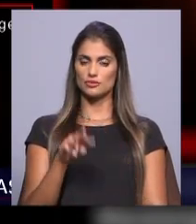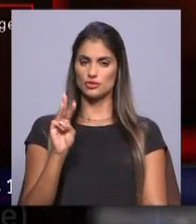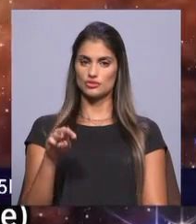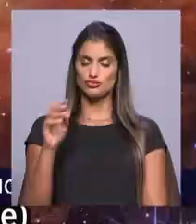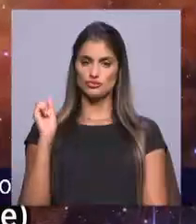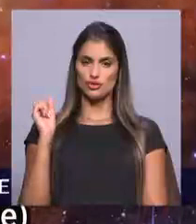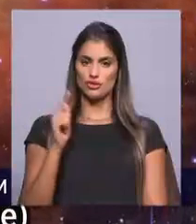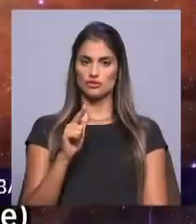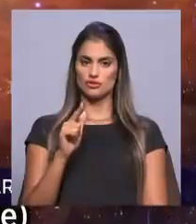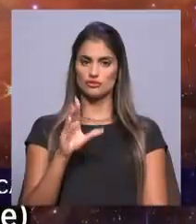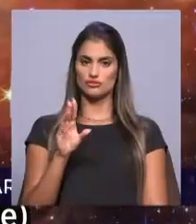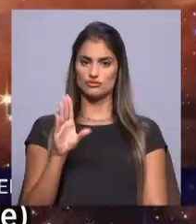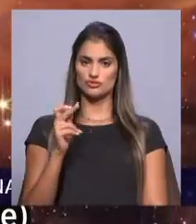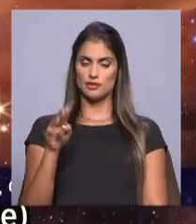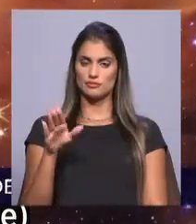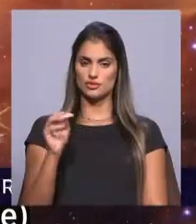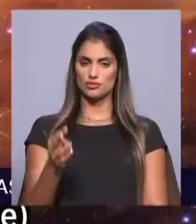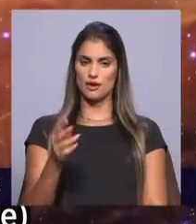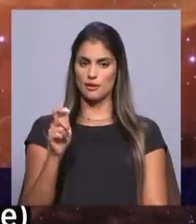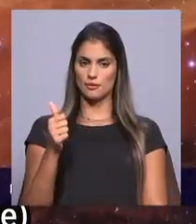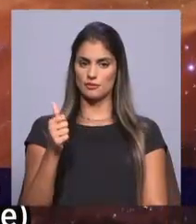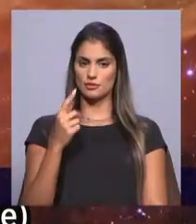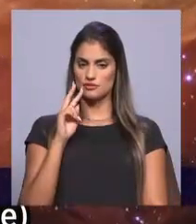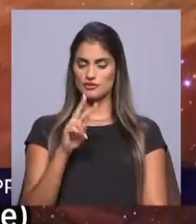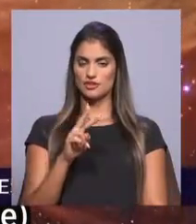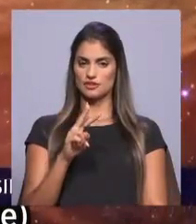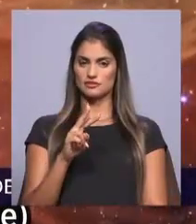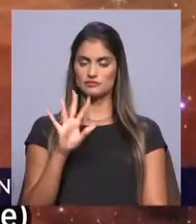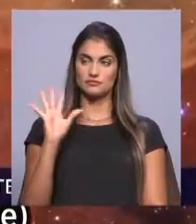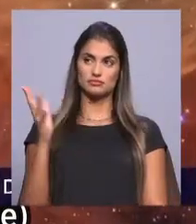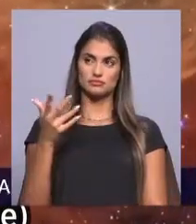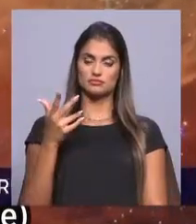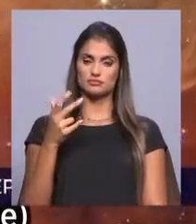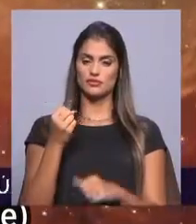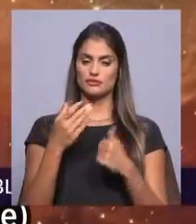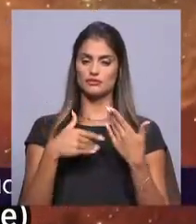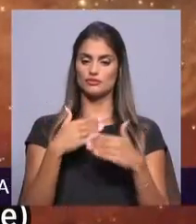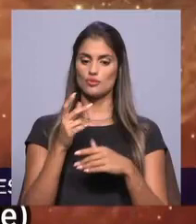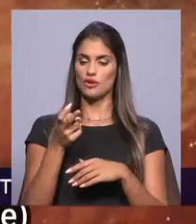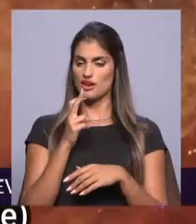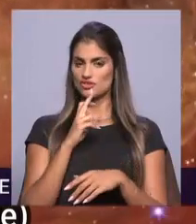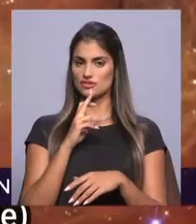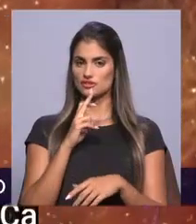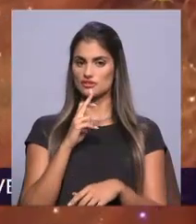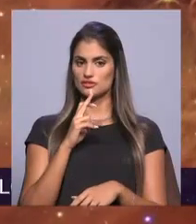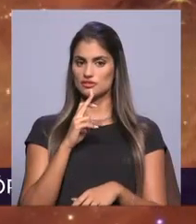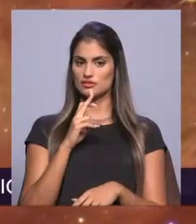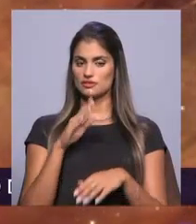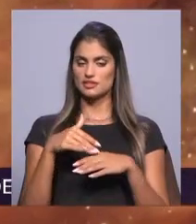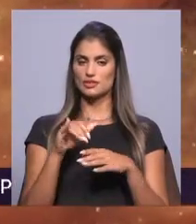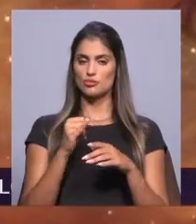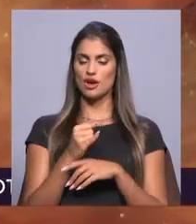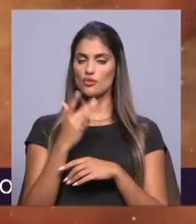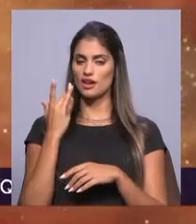Sol. E o James Webb dá-nos isto. Aquilo que nós estamos a ver era o espectro da velocidade do gás, da constituição do gás a sair do buraco